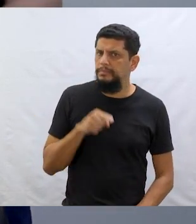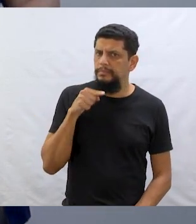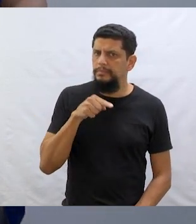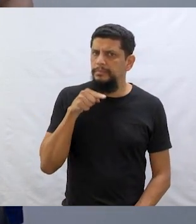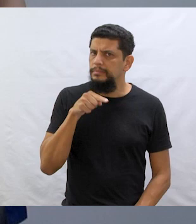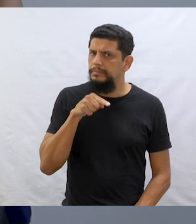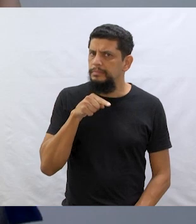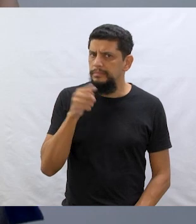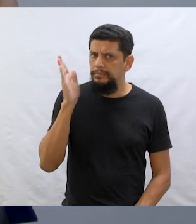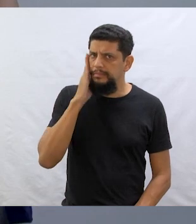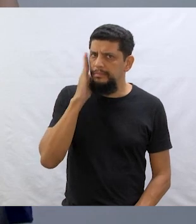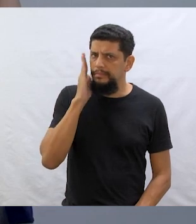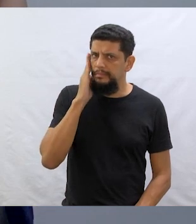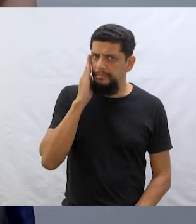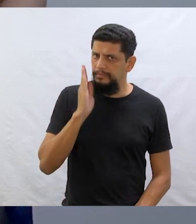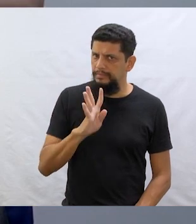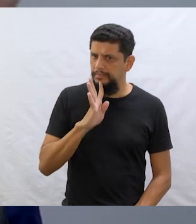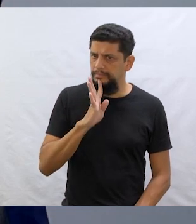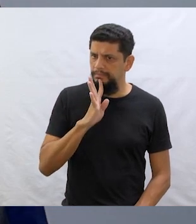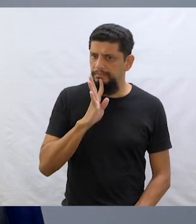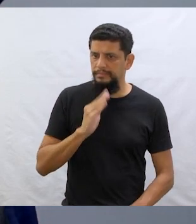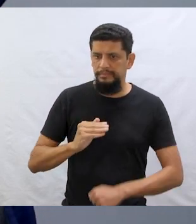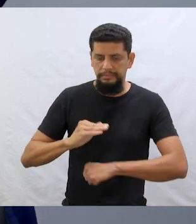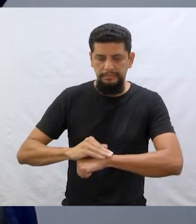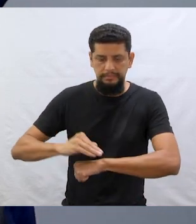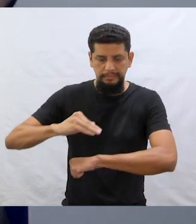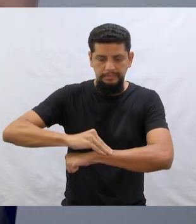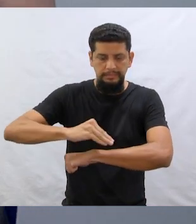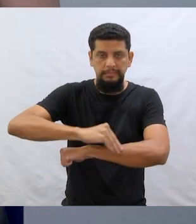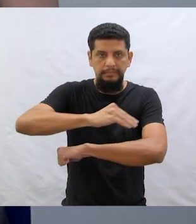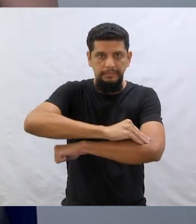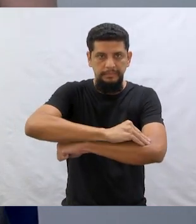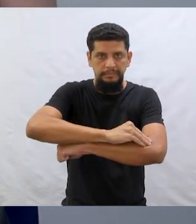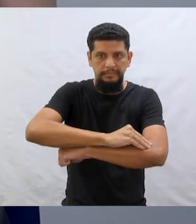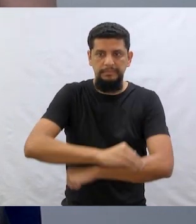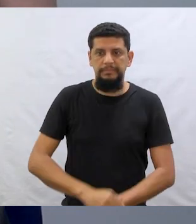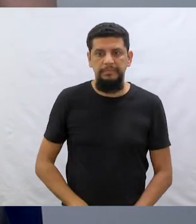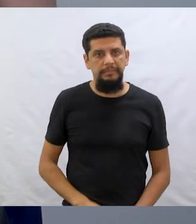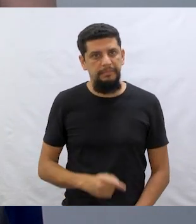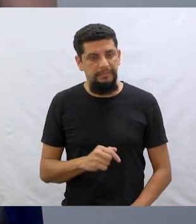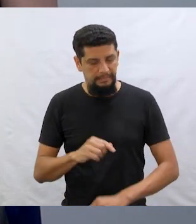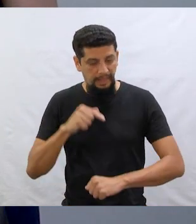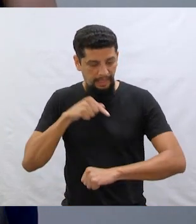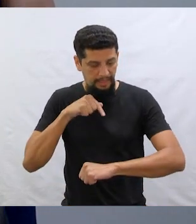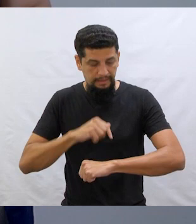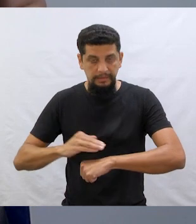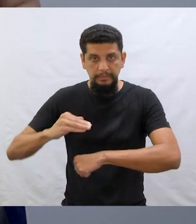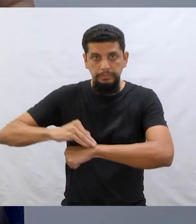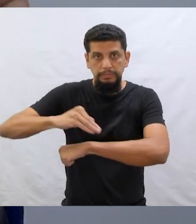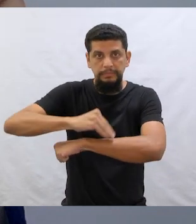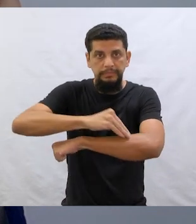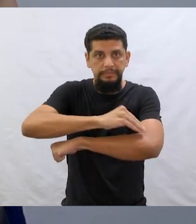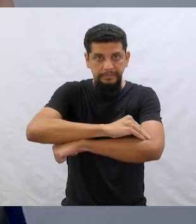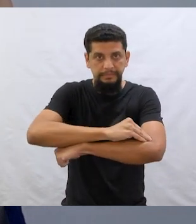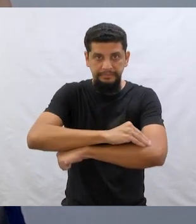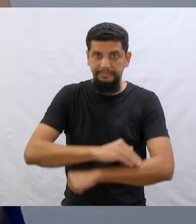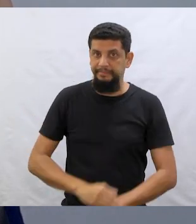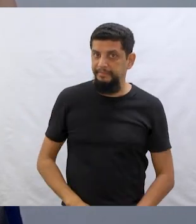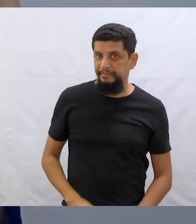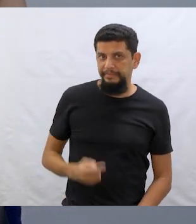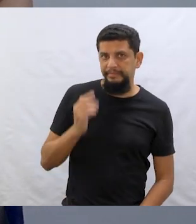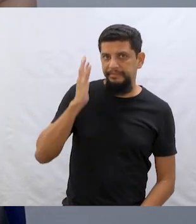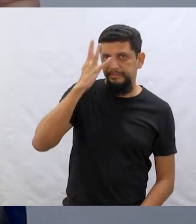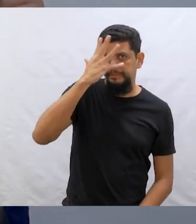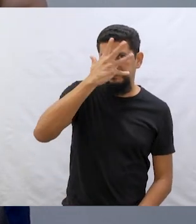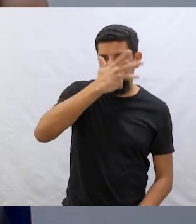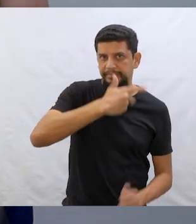Que é esse? Um sapinho, professora Cris. Este é um sapo.